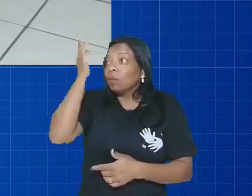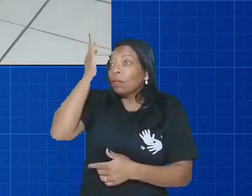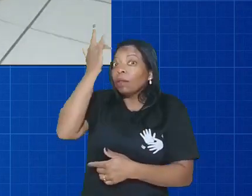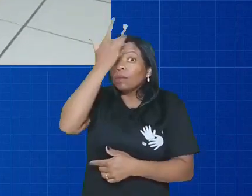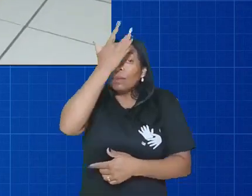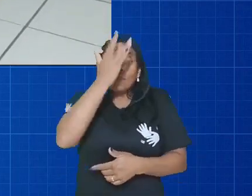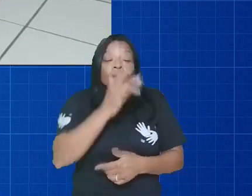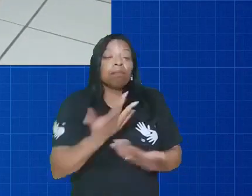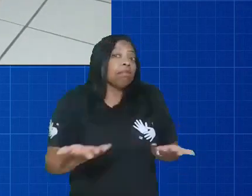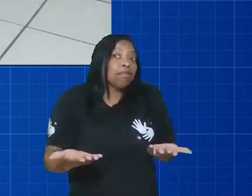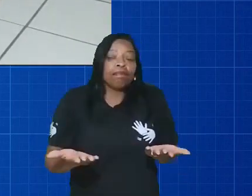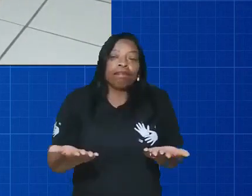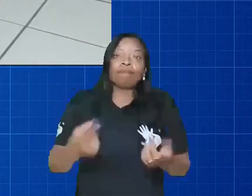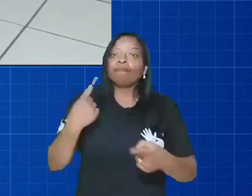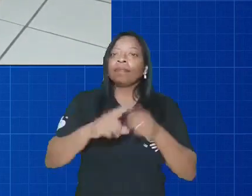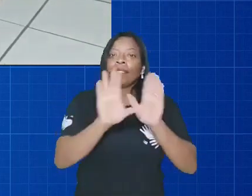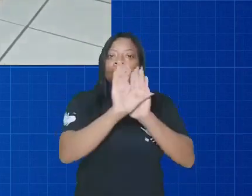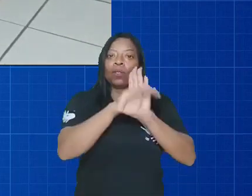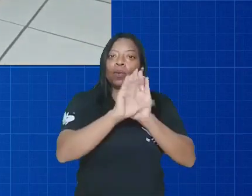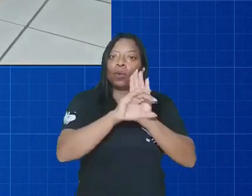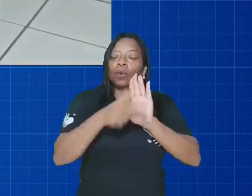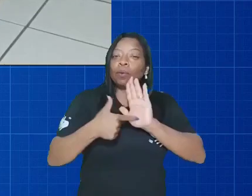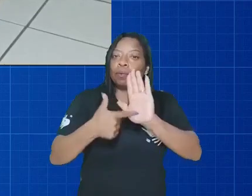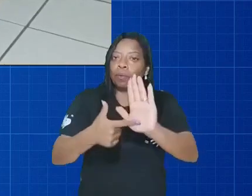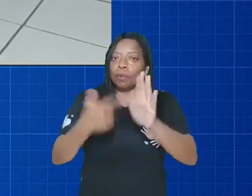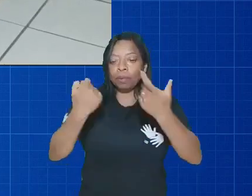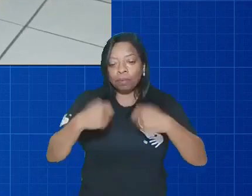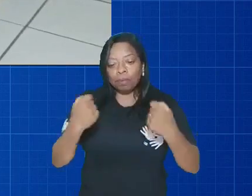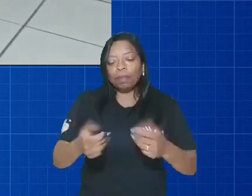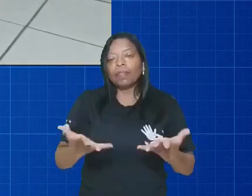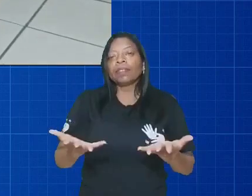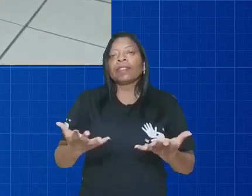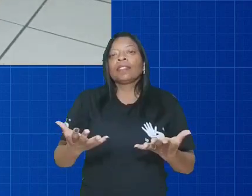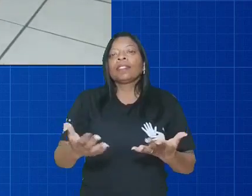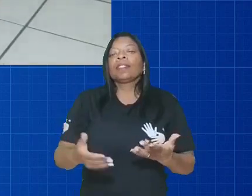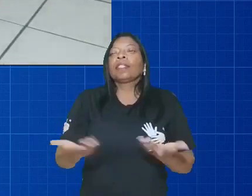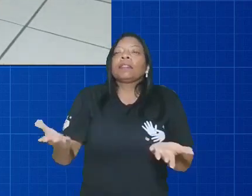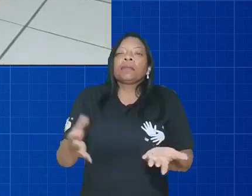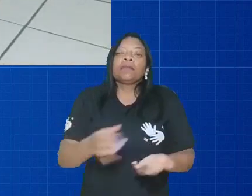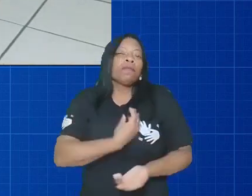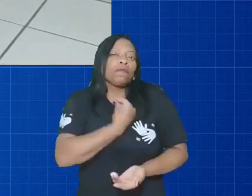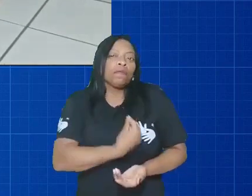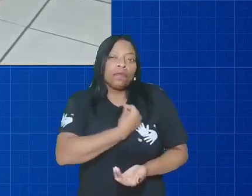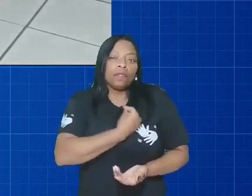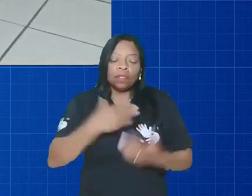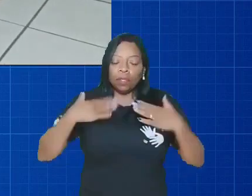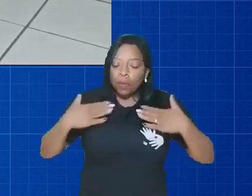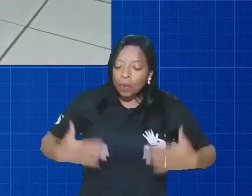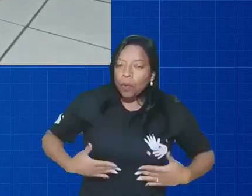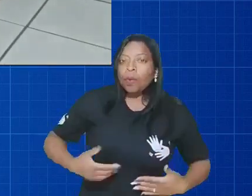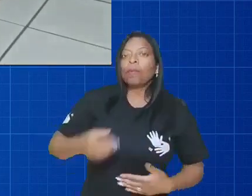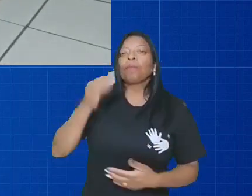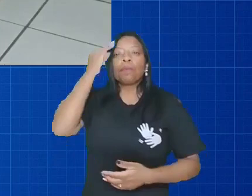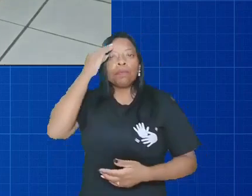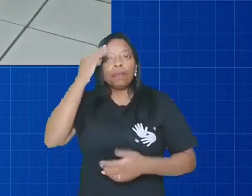o conceito de saúde ele é ampliado, né, o nosso bem-estar bio, psico, sócio, cultural. E dentro dessa